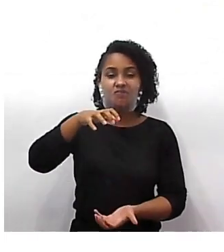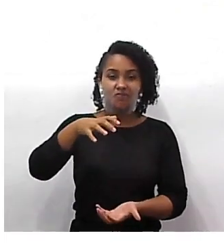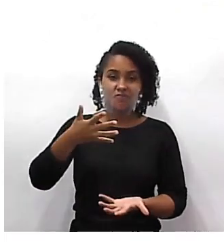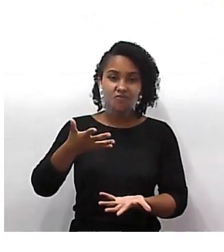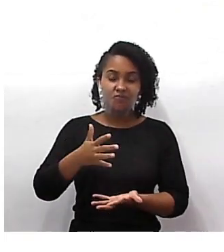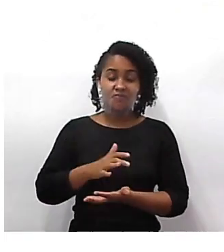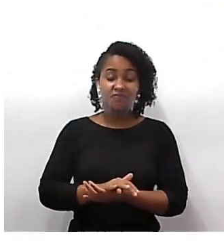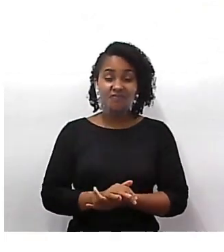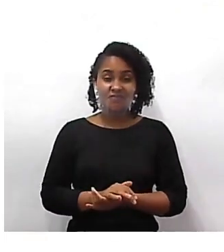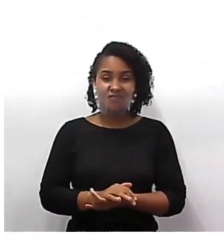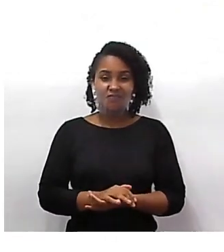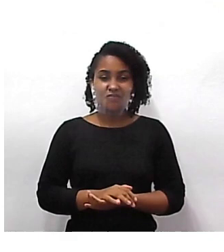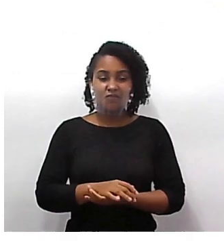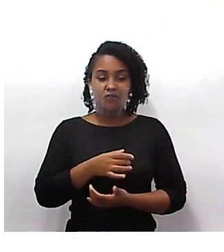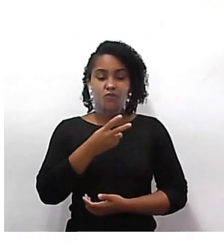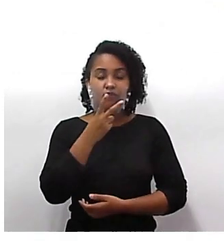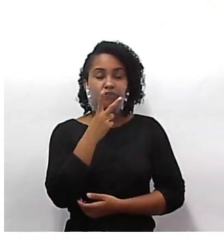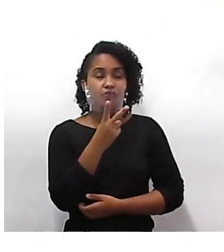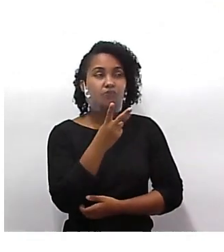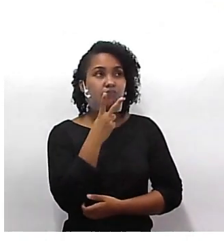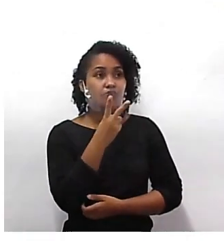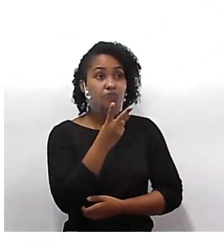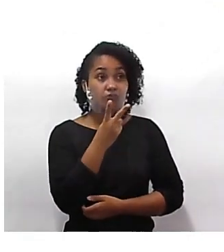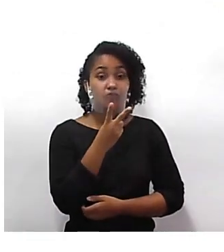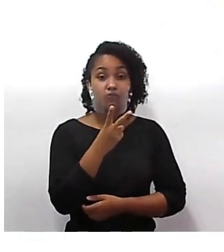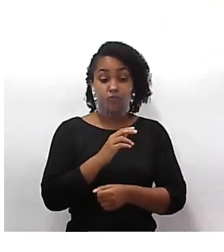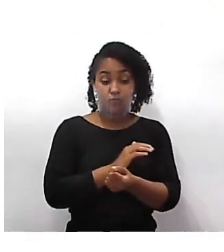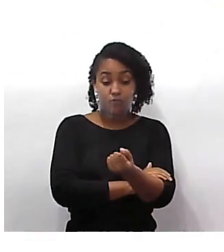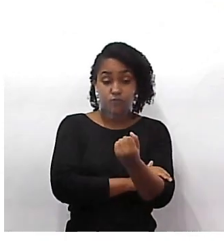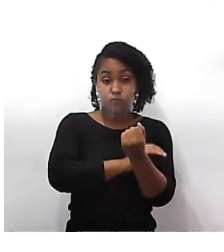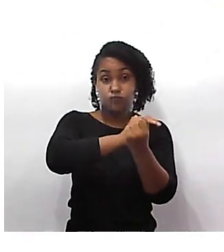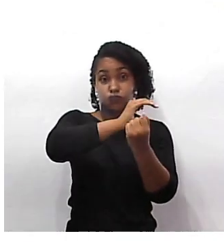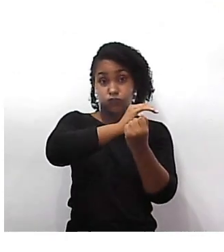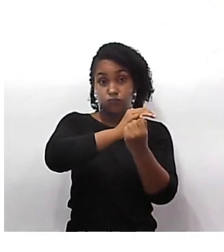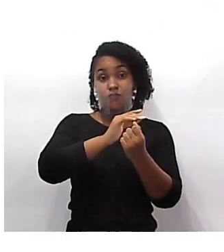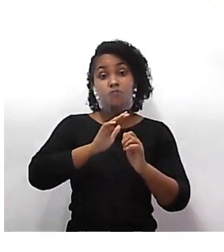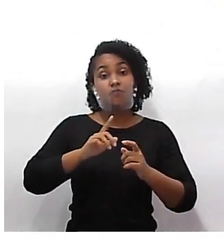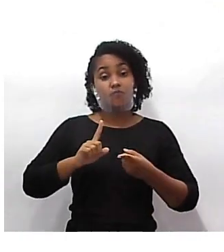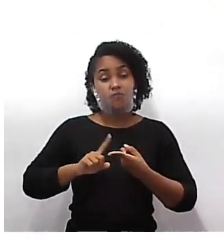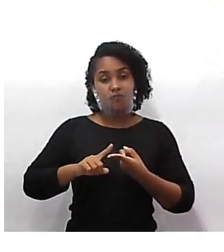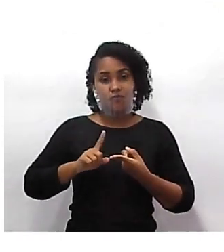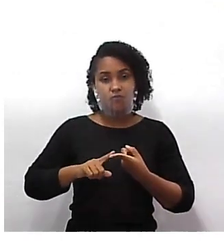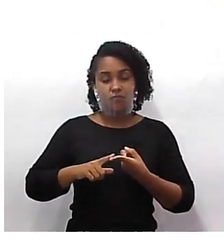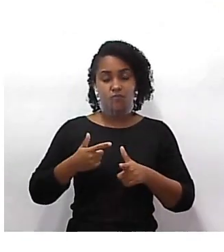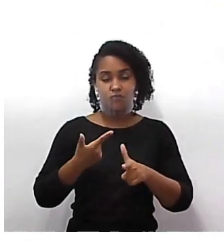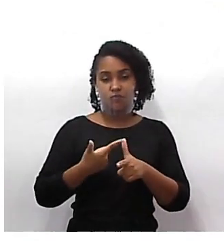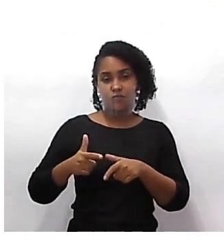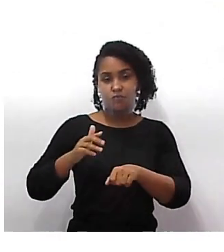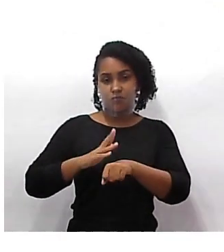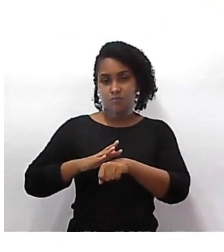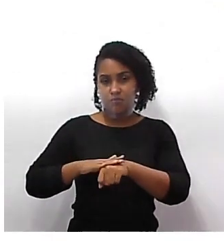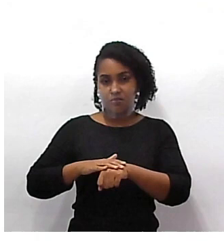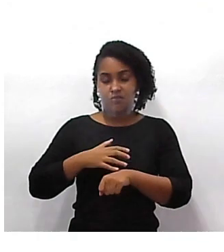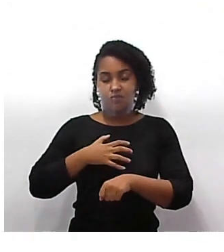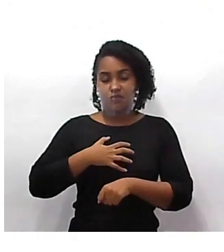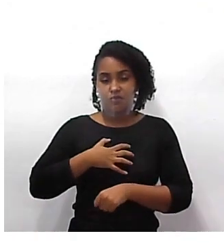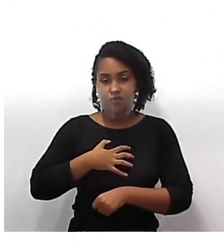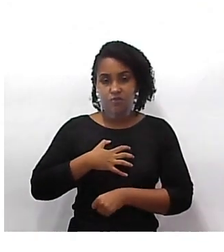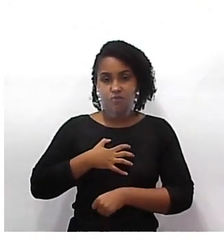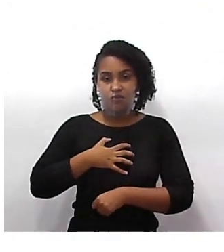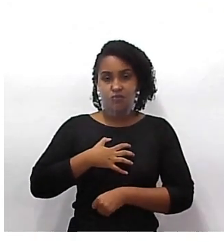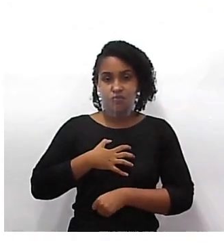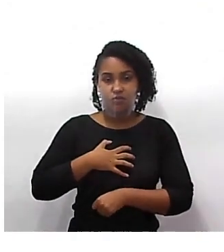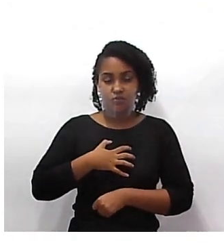idosos, os fumantes, os hipertensos, pessoas com doenças respiratórias que possuem